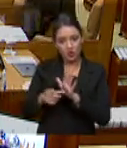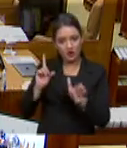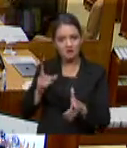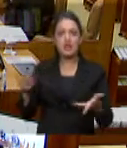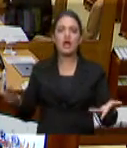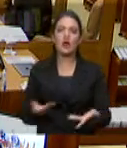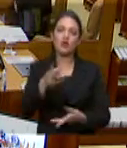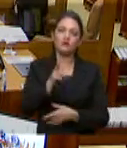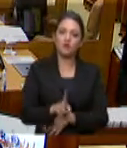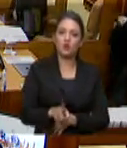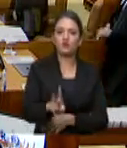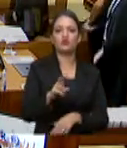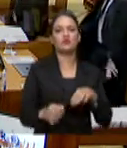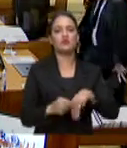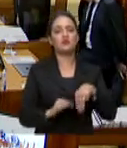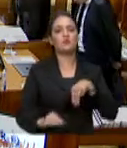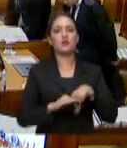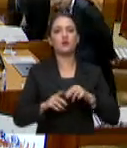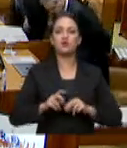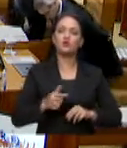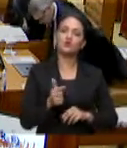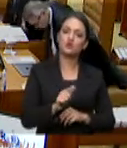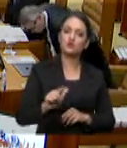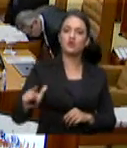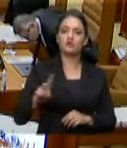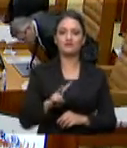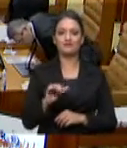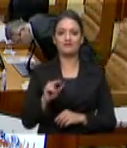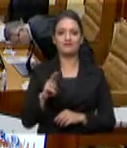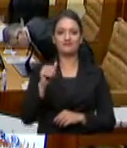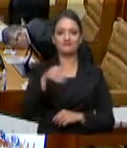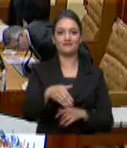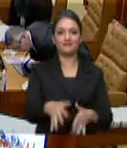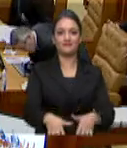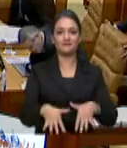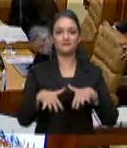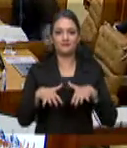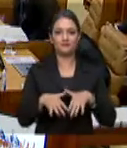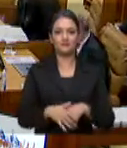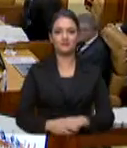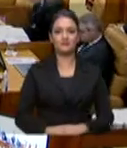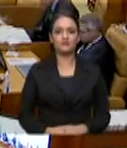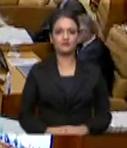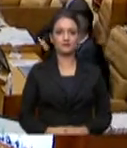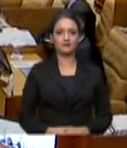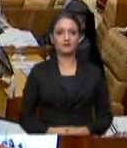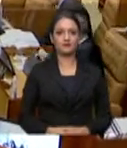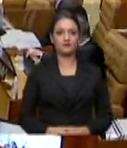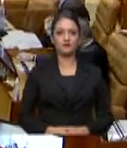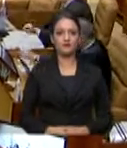nesta segunda parte da sessão desta quinta-feira, ao vivo direto do plenário. Podemos sentar.